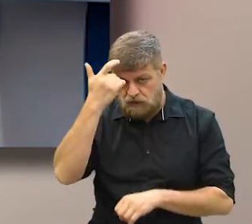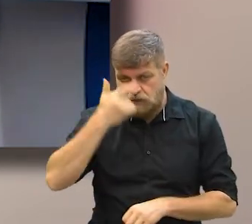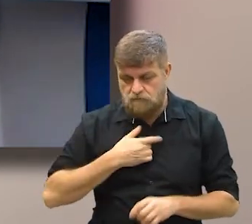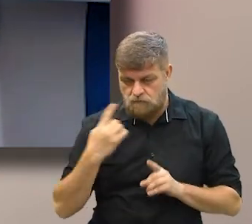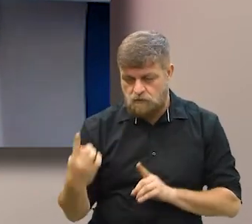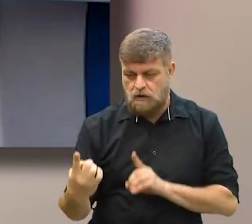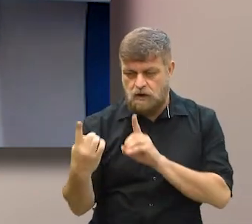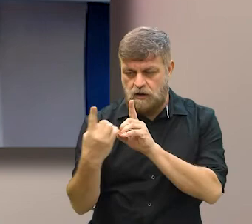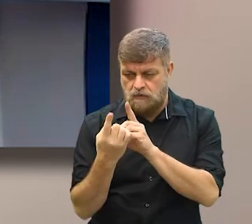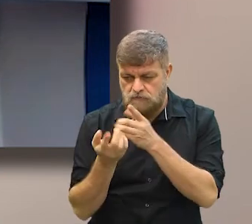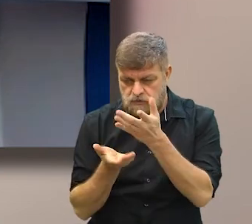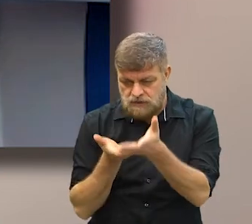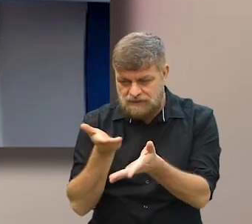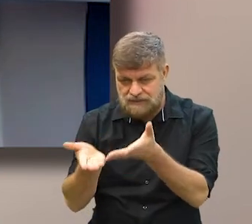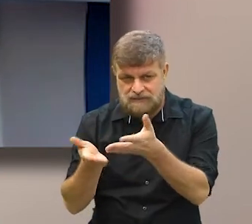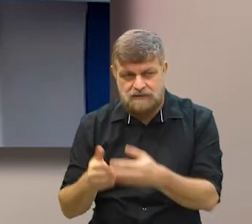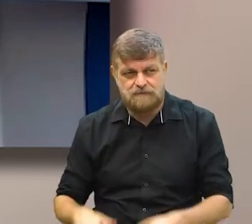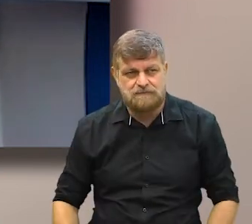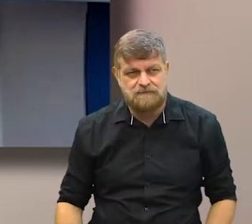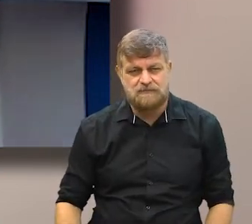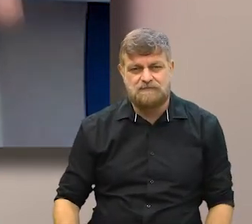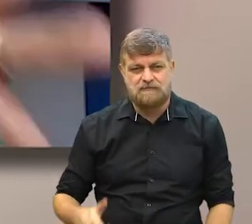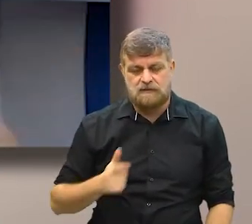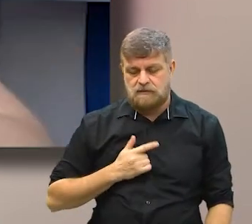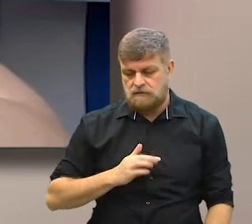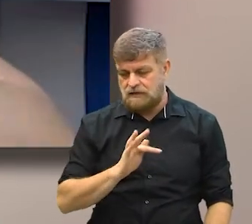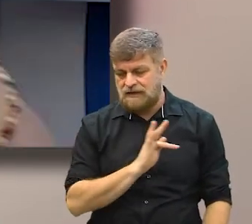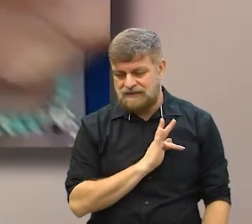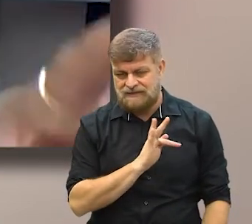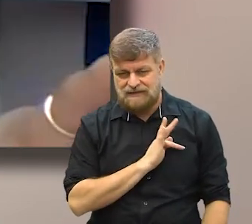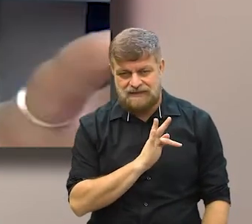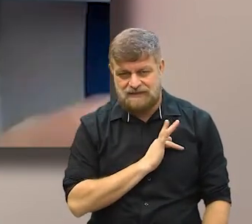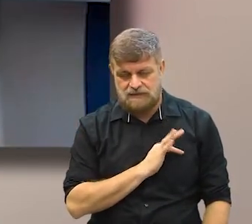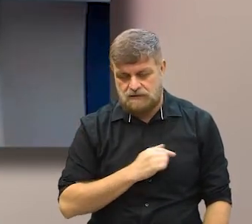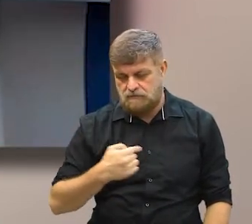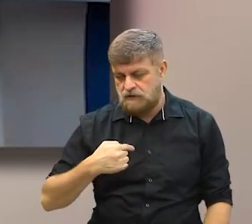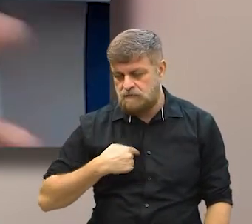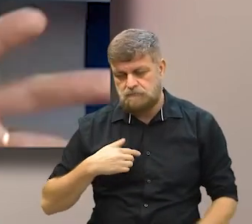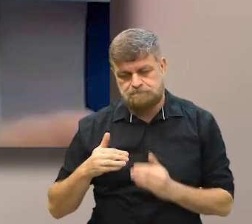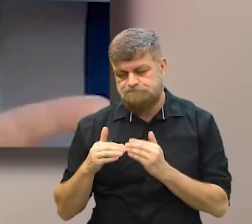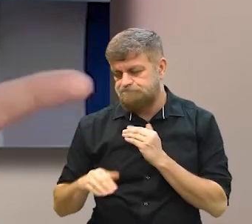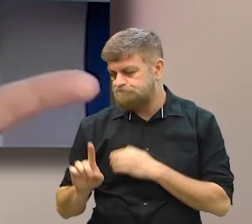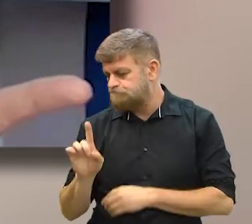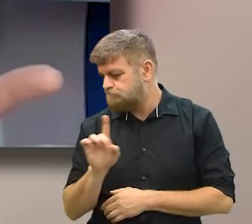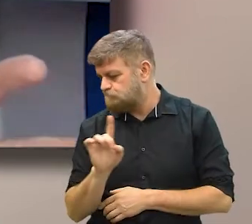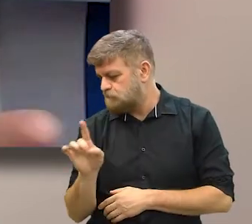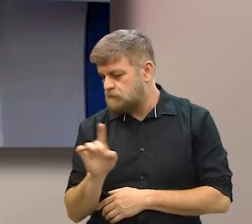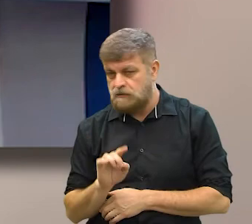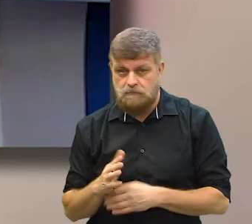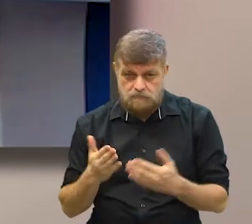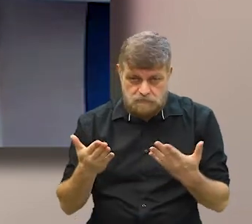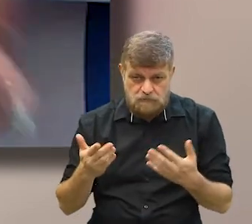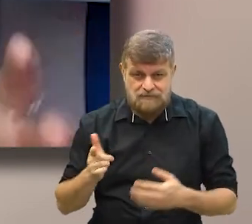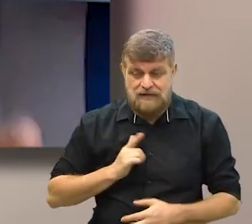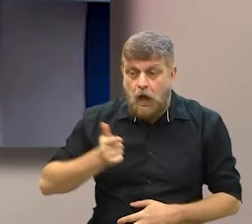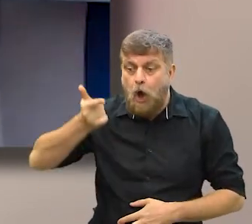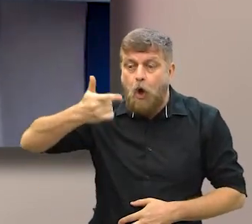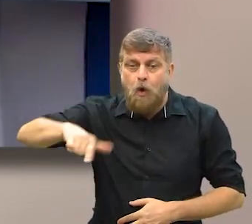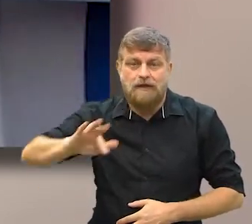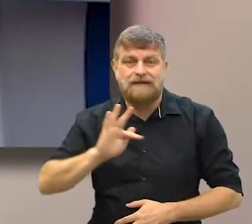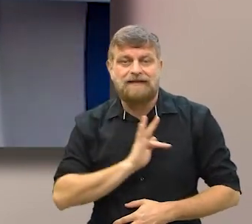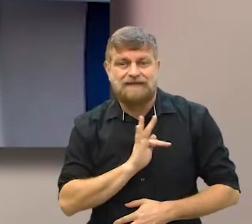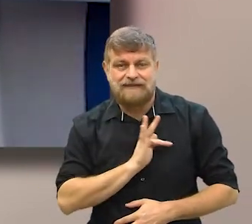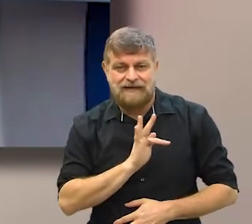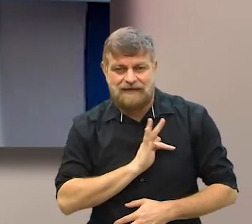vou te atender. Você descubra, não, Karina, essa técnica definitivamente não funcionou para mim. Tenta